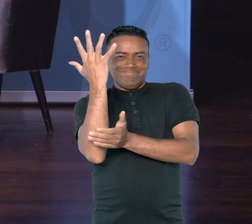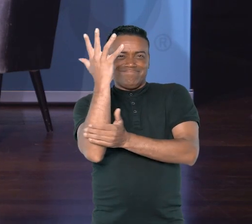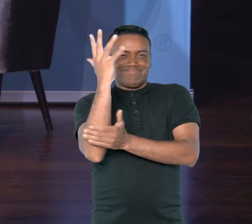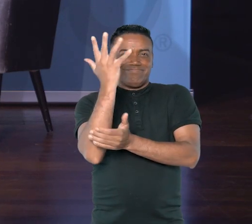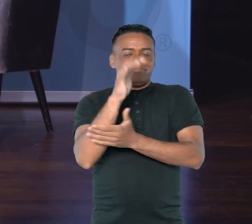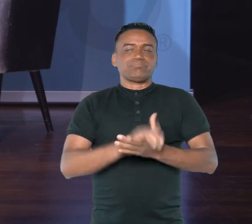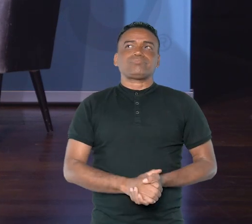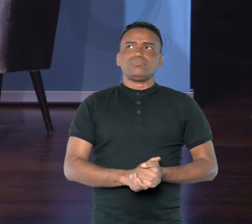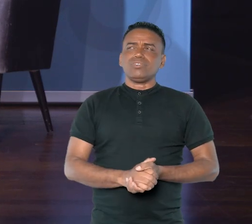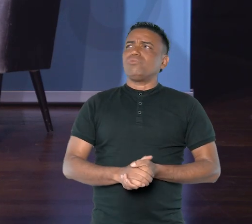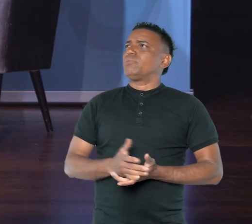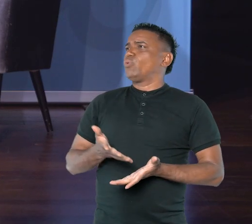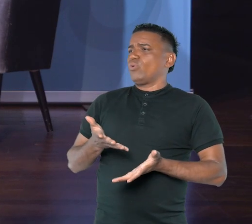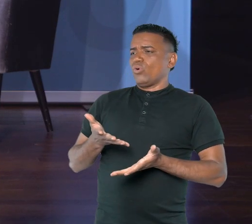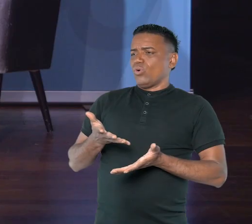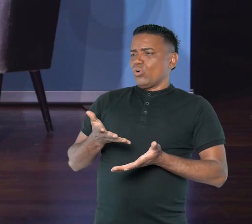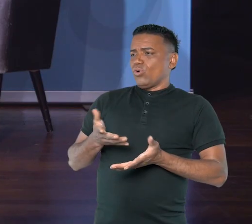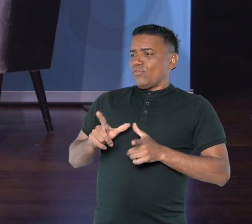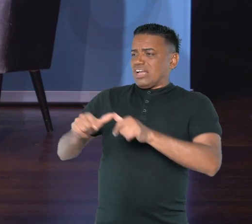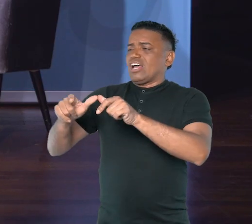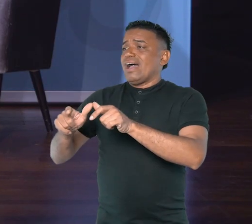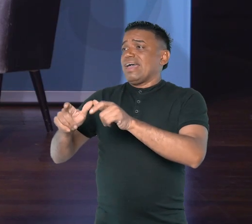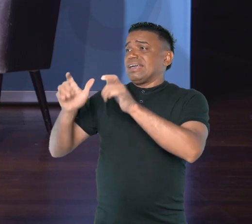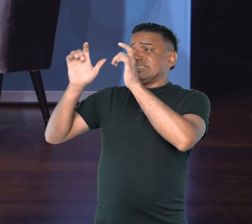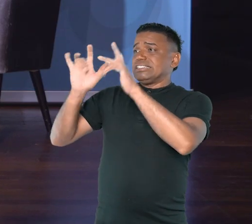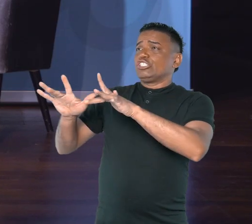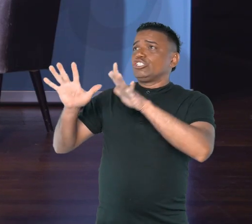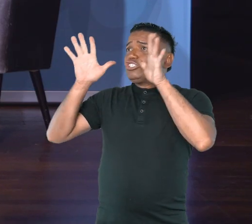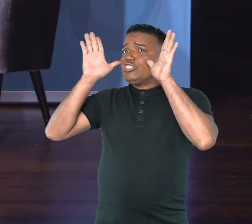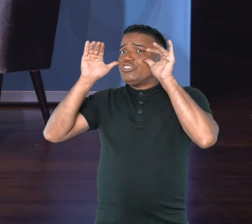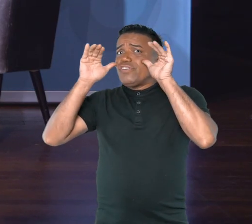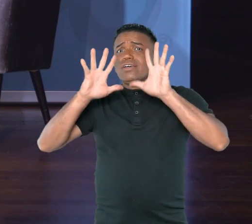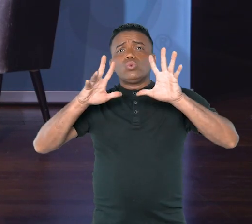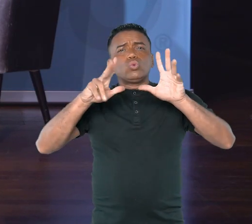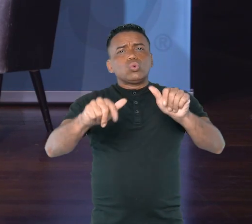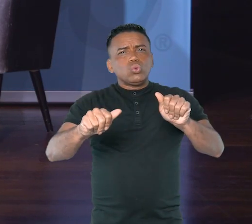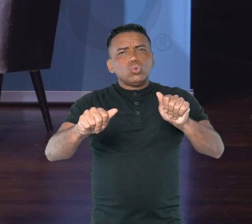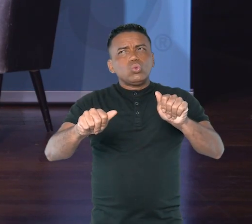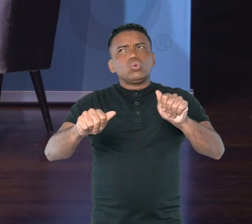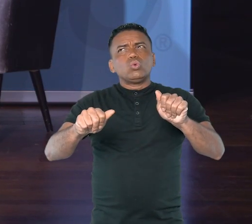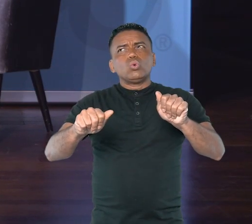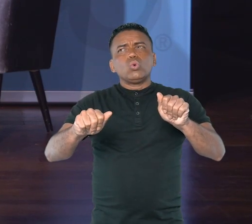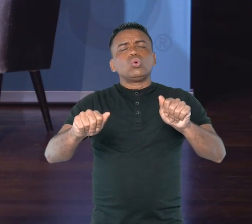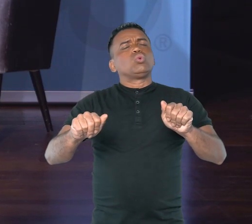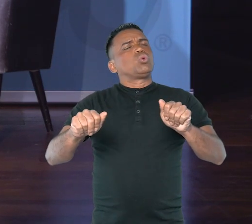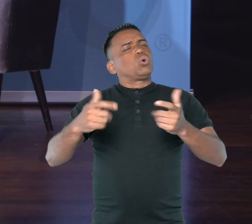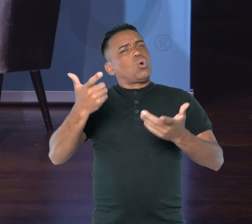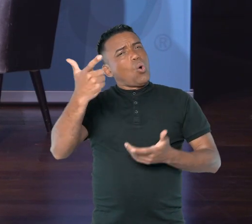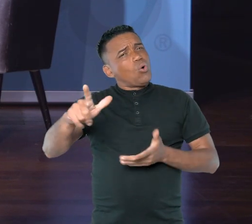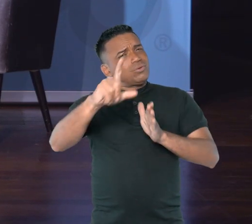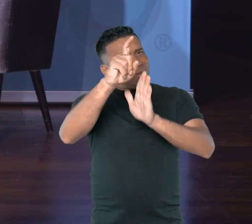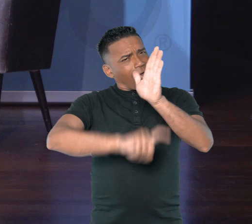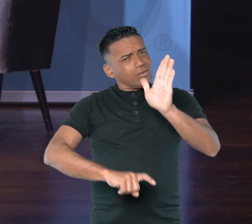Vamos falar desse viajar é desistir de ver tudo? Que Vamos. Isso também está presente em outros